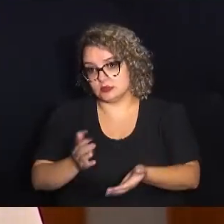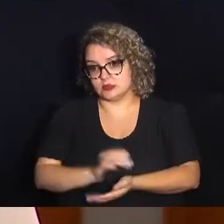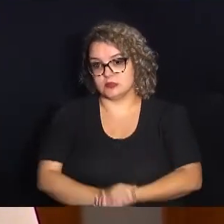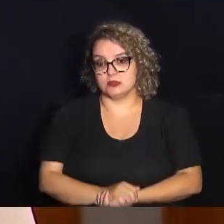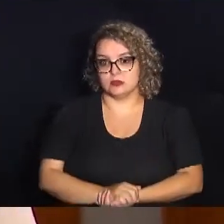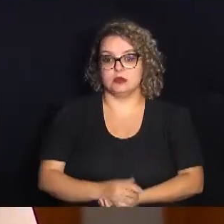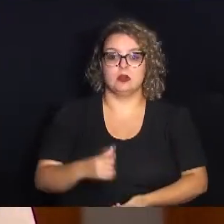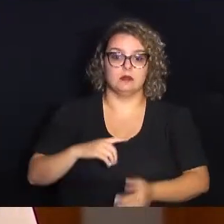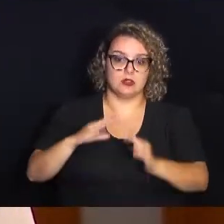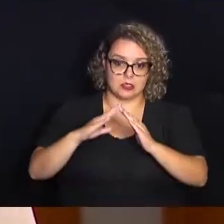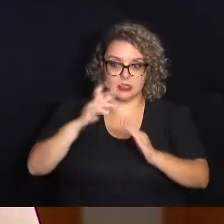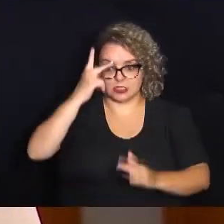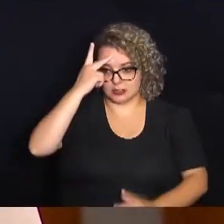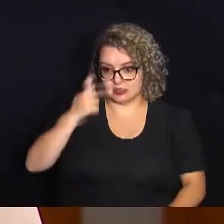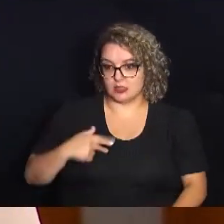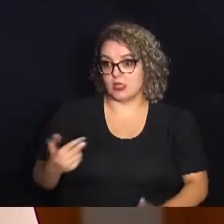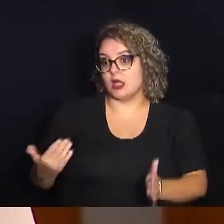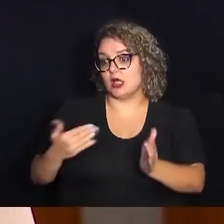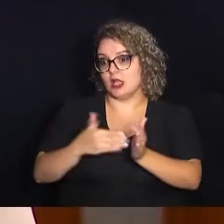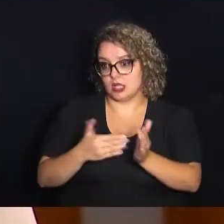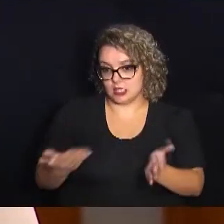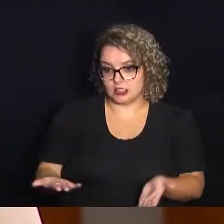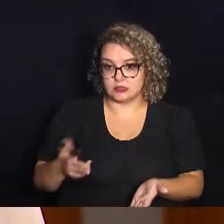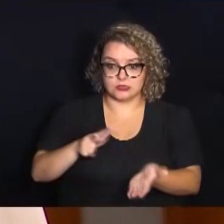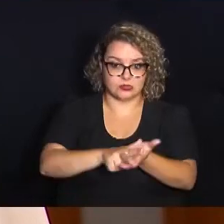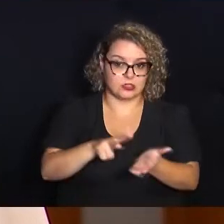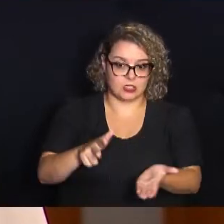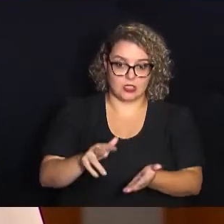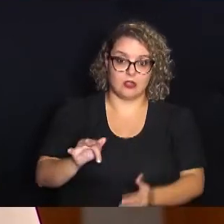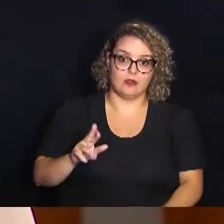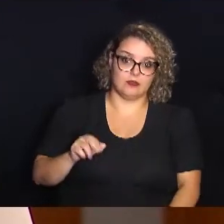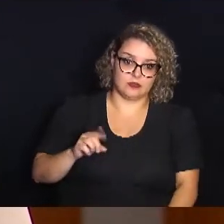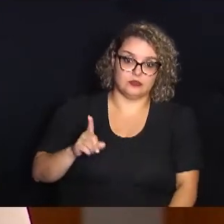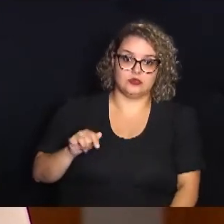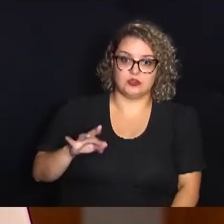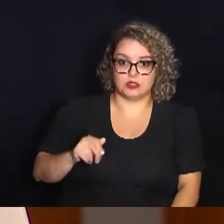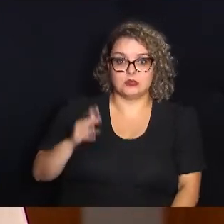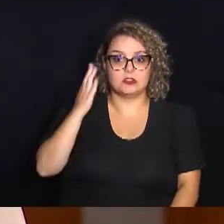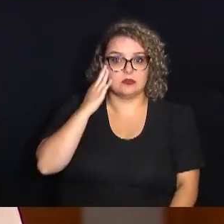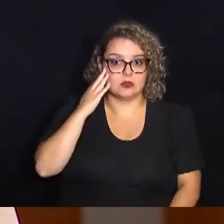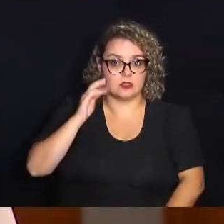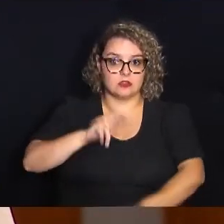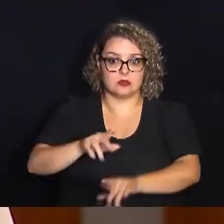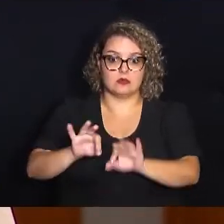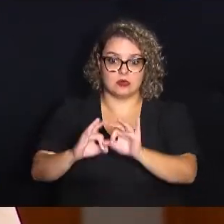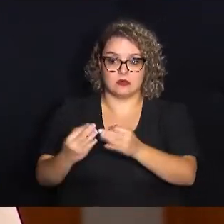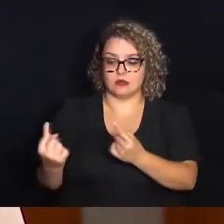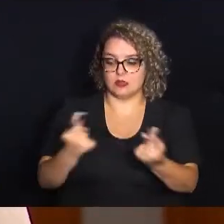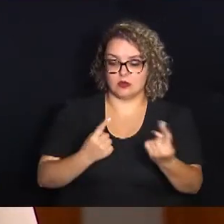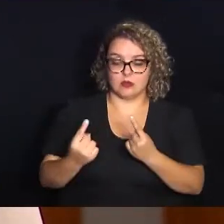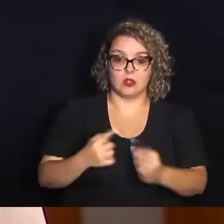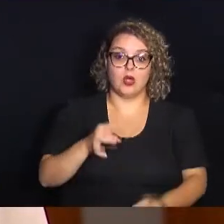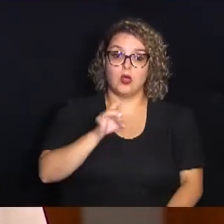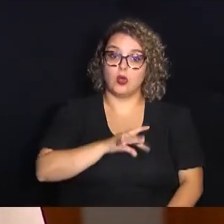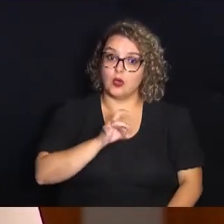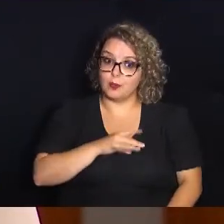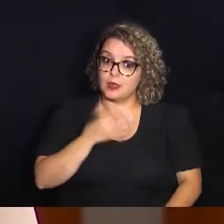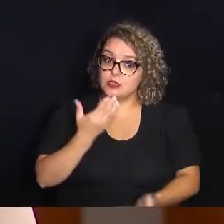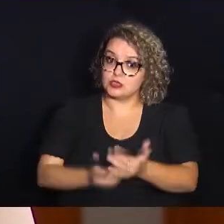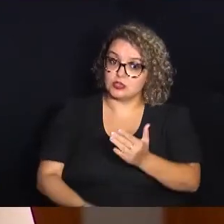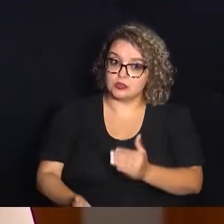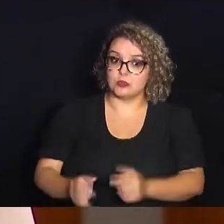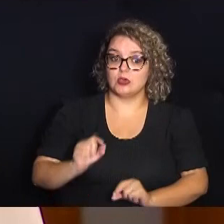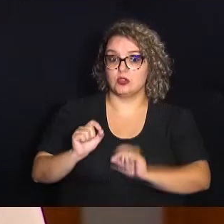família que estão aí para ter sua casa própria até mesmo a questão de regularização fundiária sabemos que muitas famílias nos procuram com